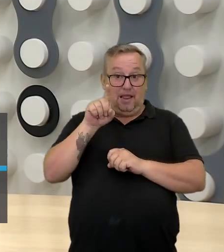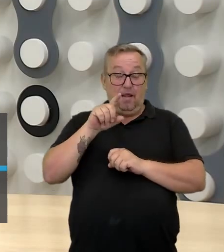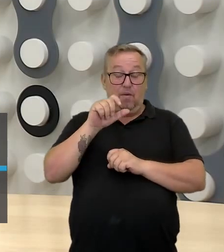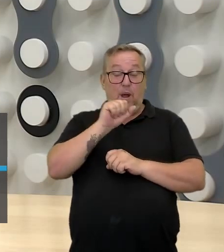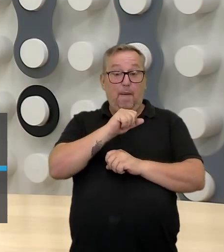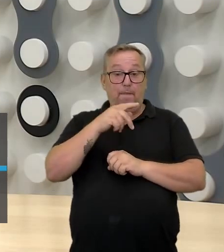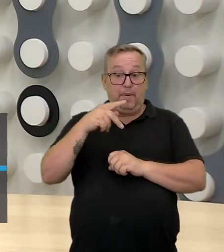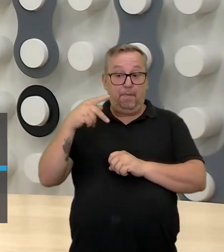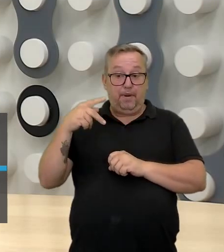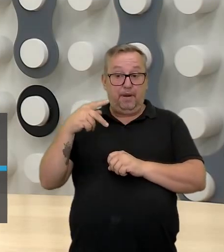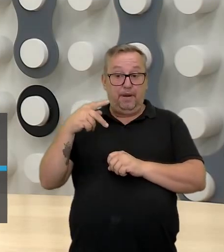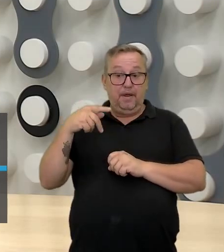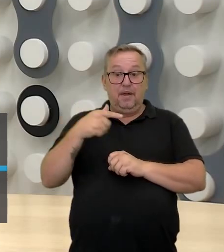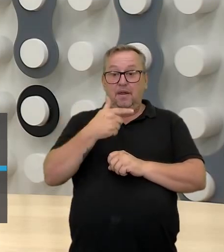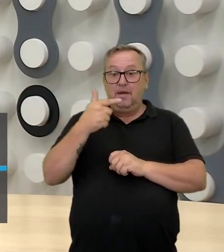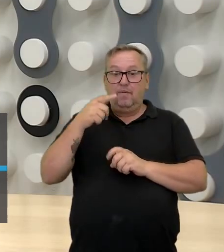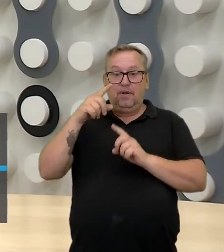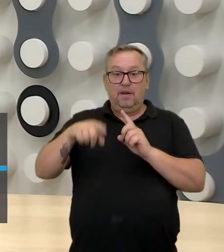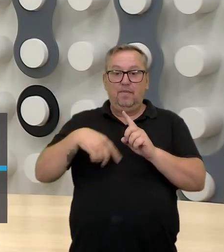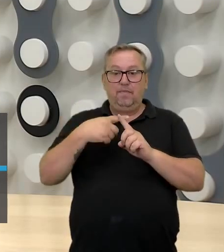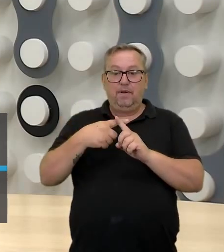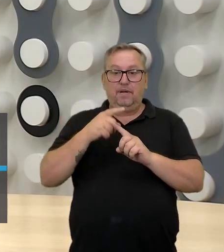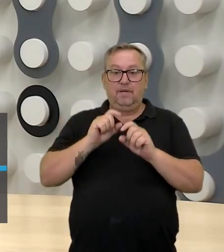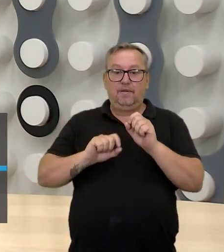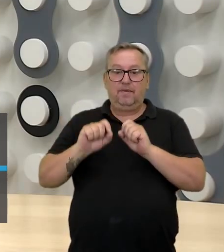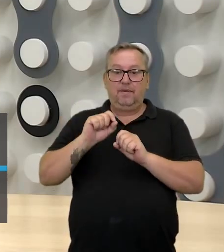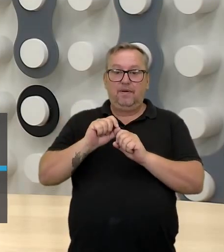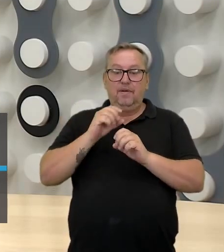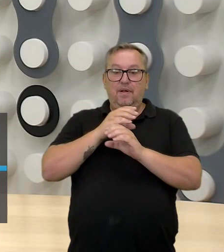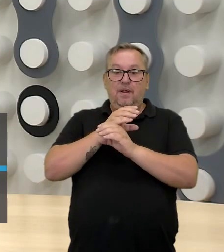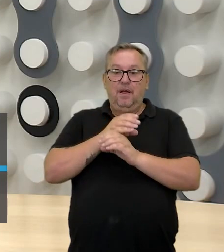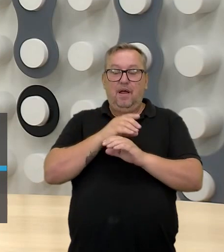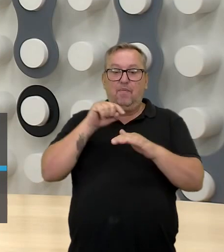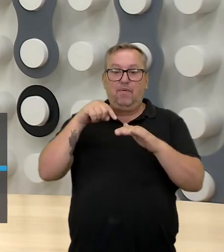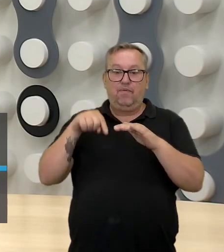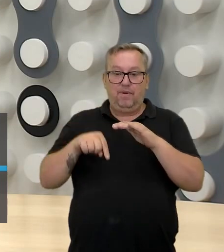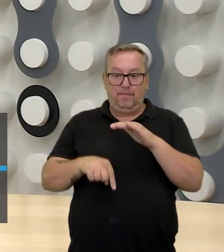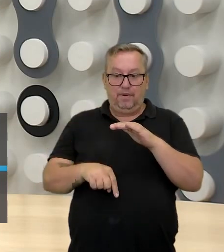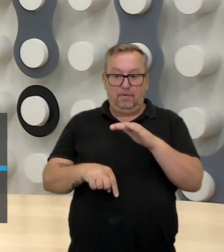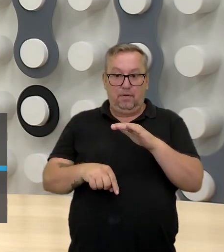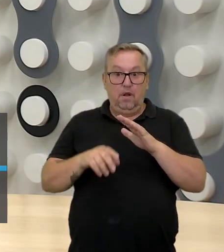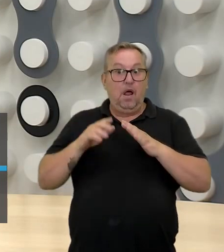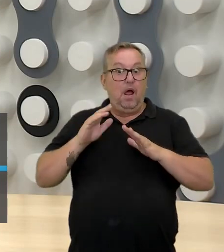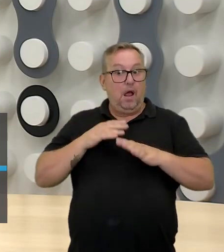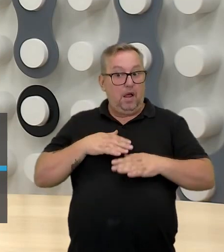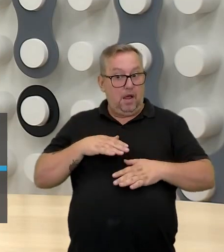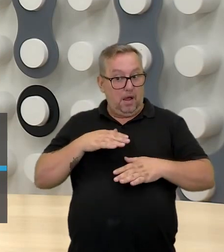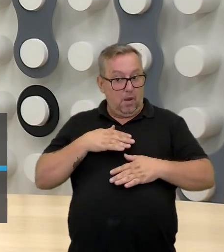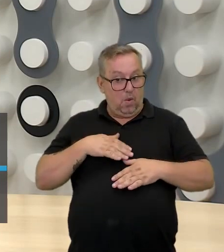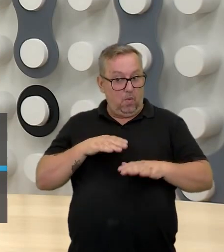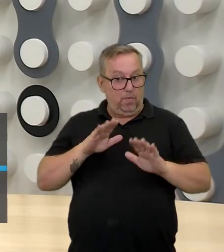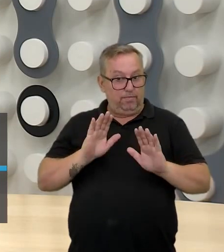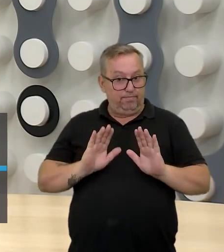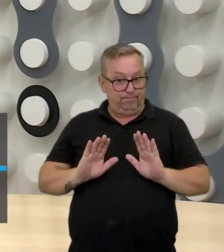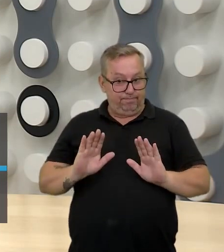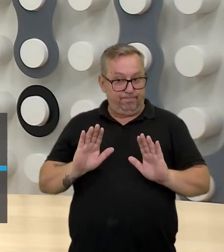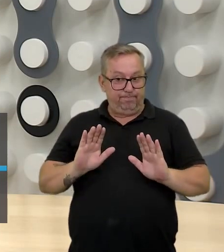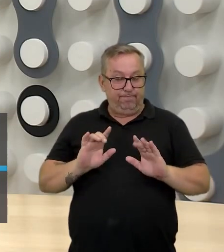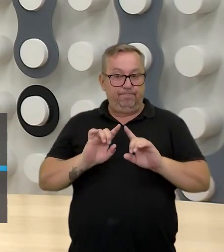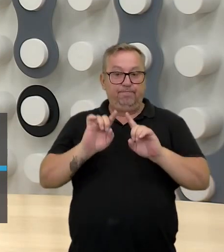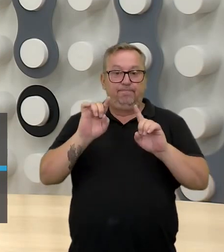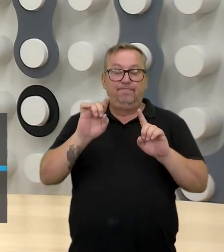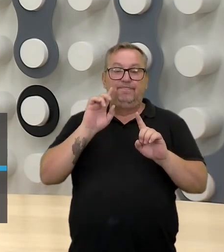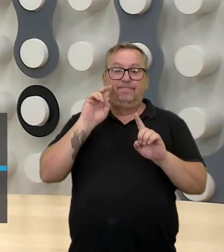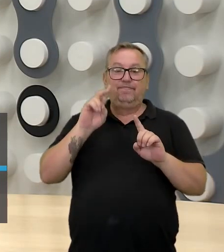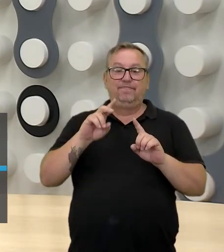né, não existe mais aquele canal aprofundamento. Calma, né? Como é que você vai acessar ele? Aí você divide,